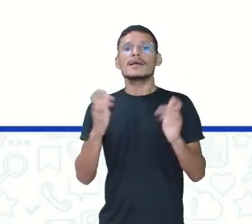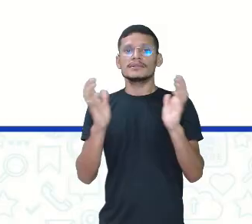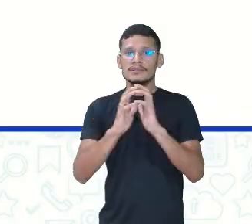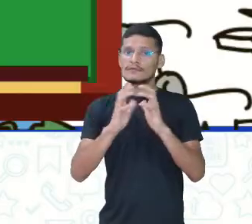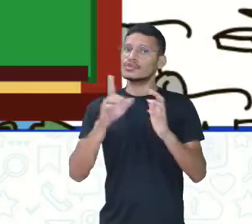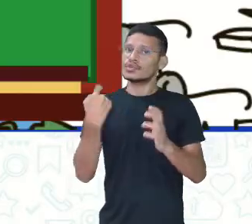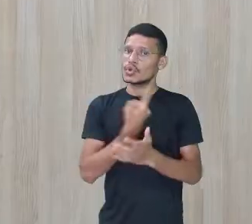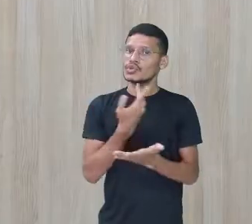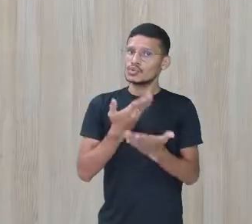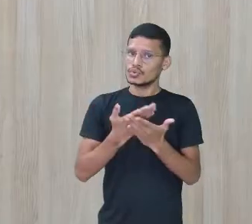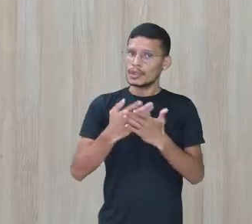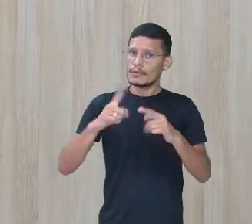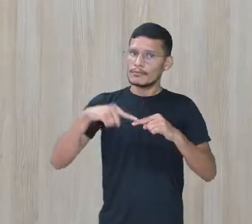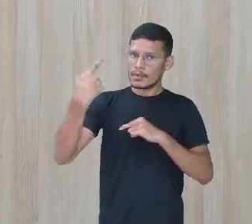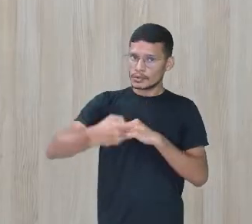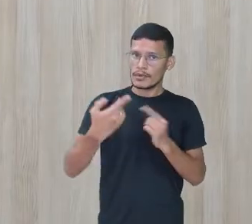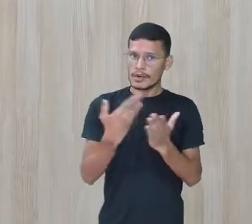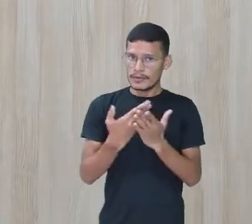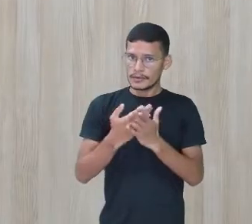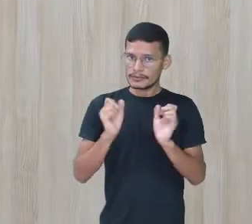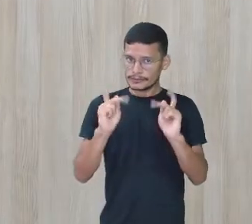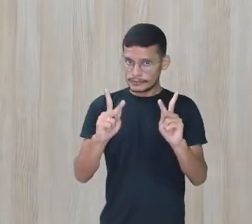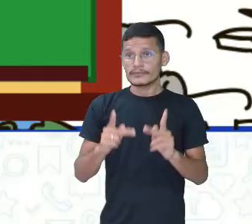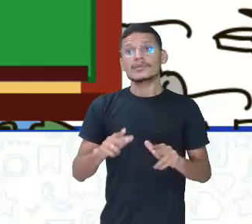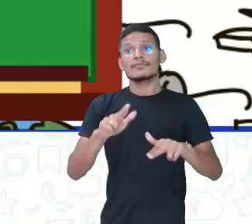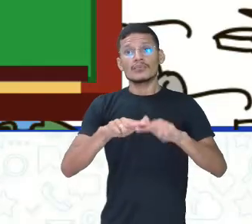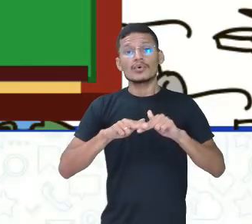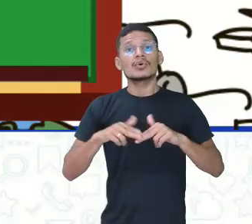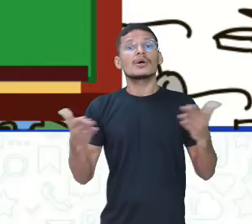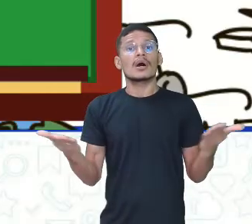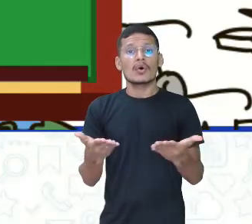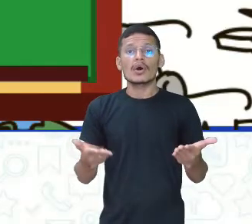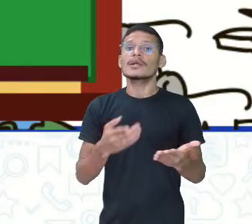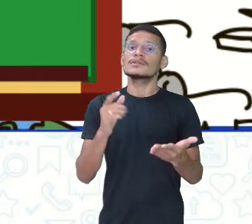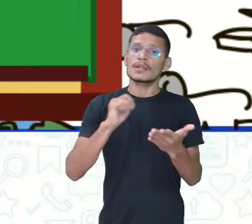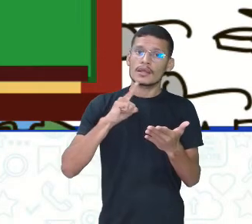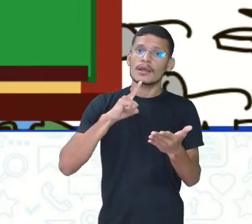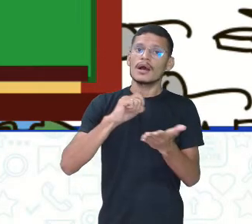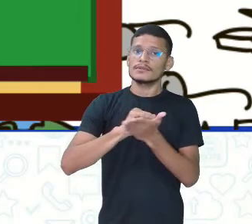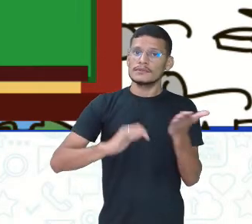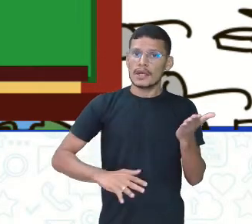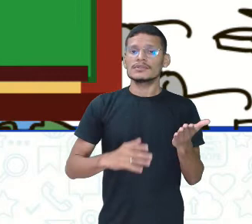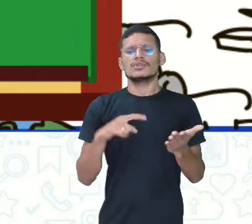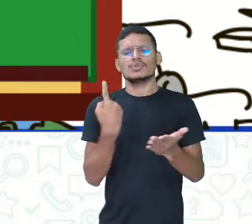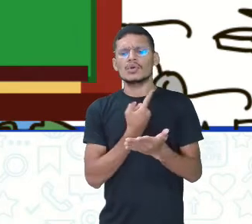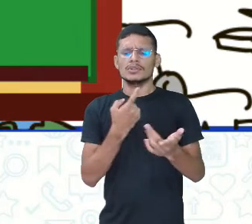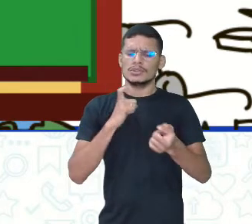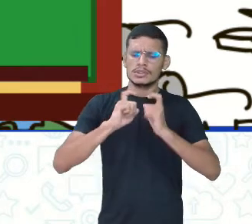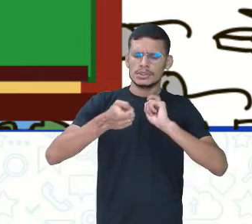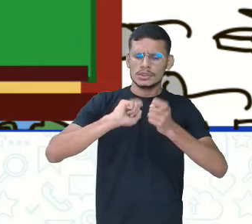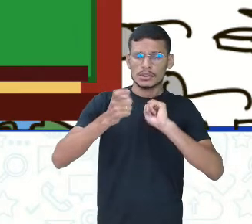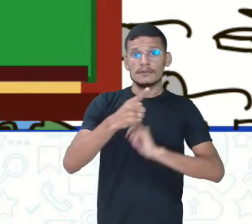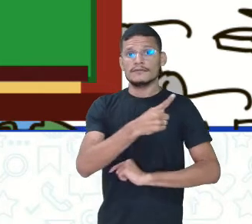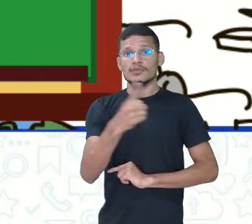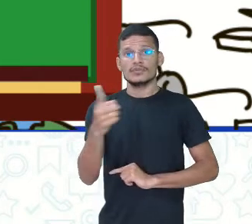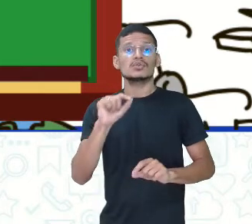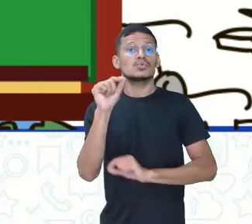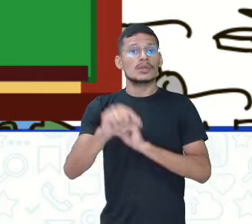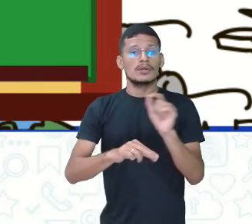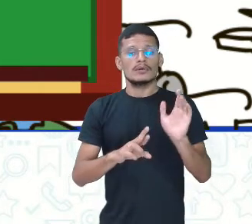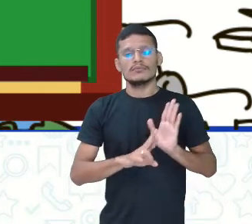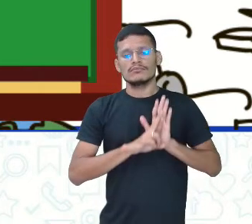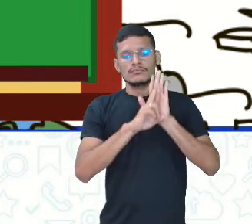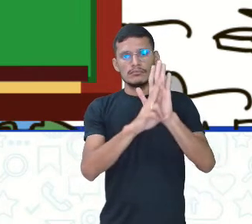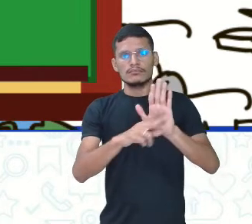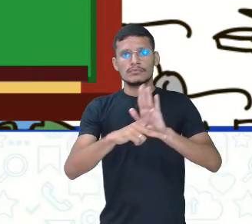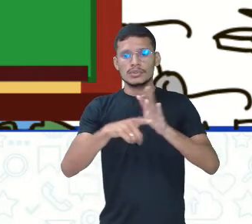na próxima aula, tá bom? Então, por enquanto, gente, fica essa atividade para vocês, ó. A partir do que discutimos aqui, façam uma representação do Pátio